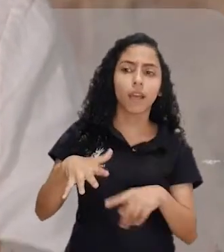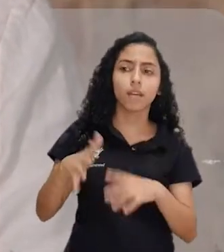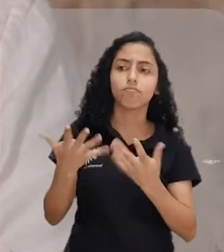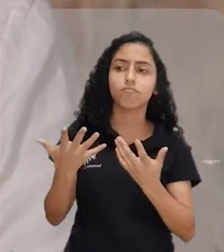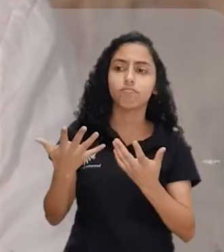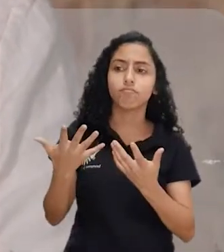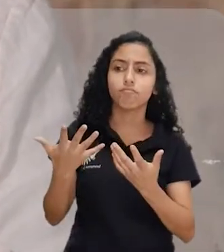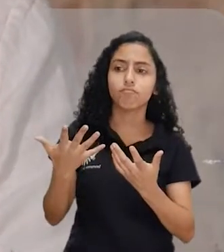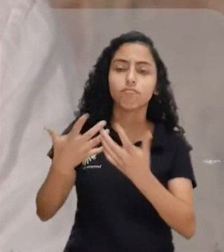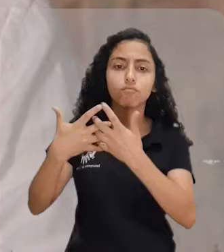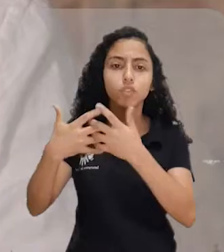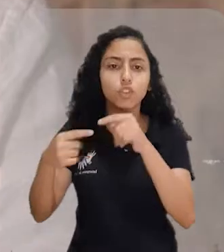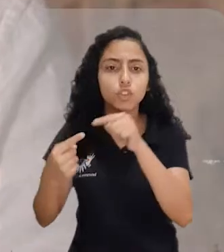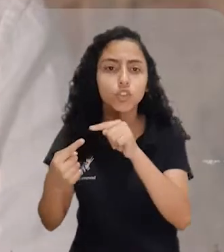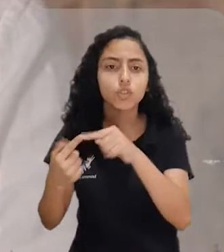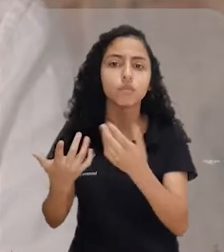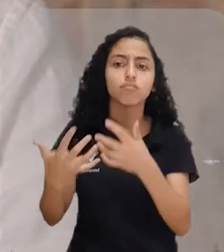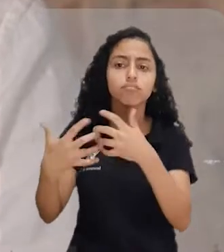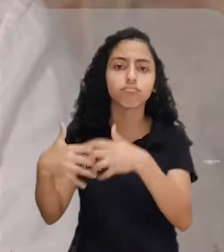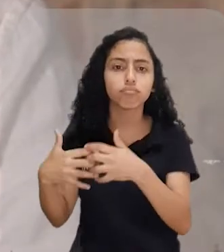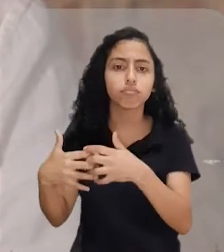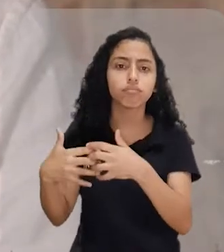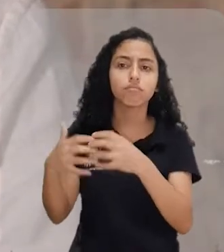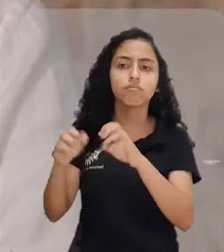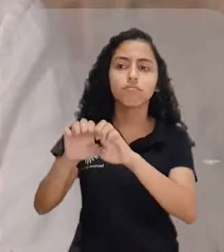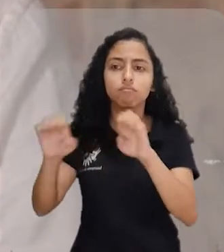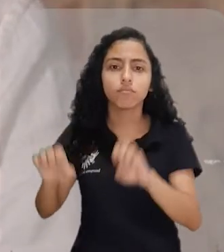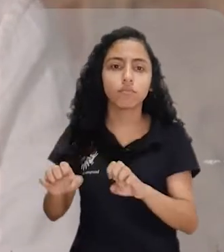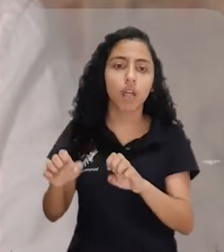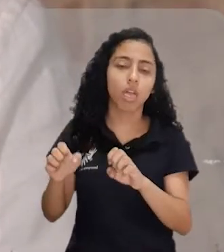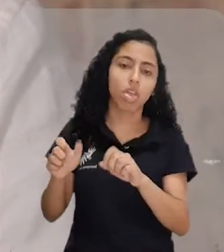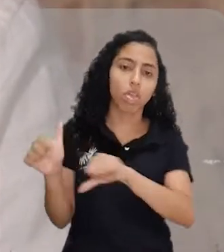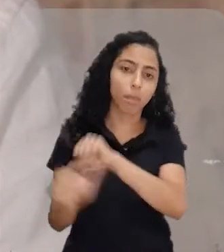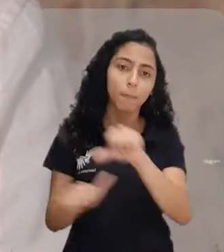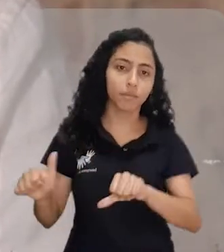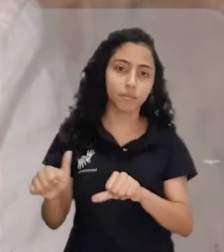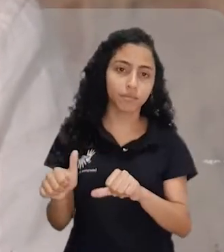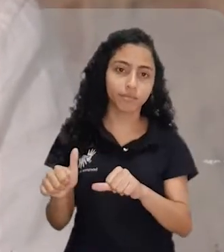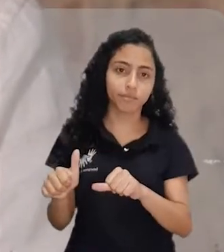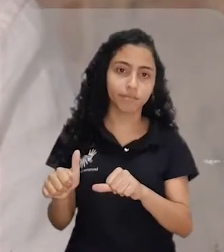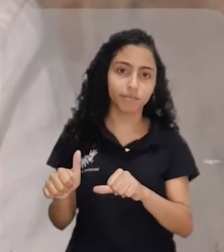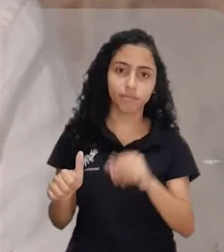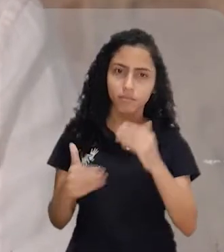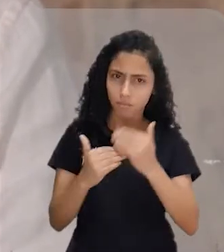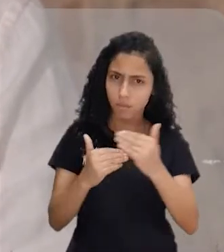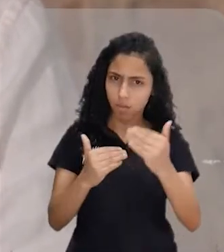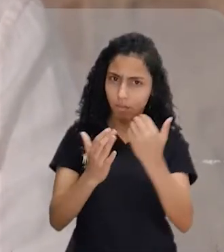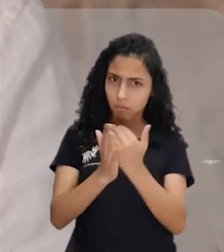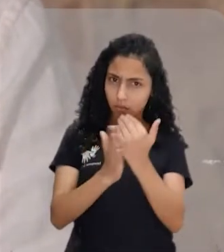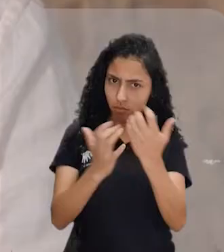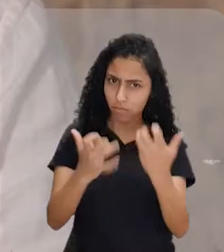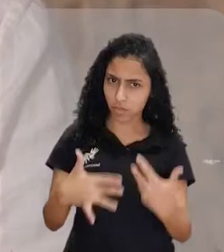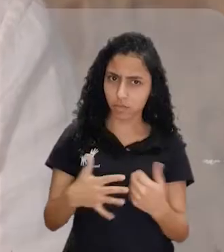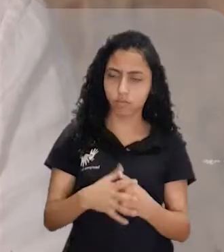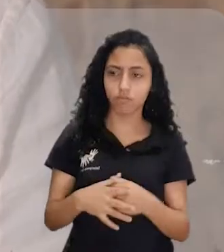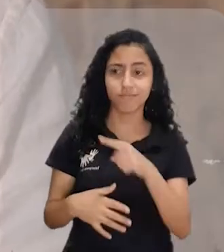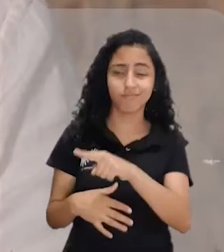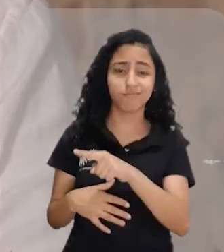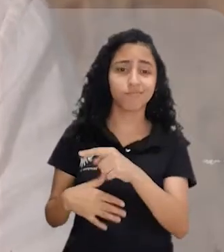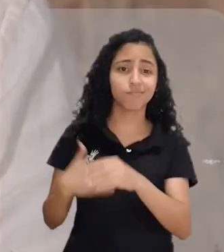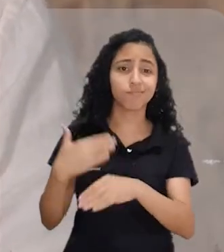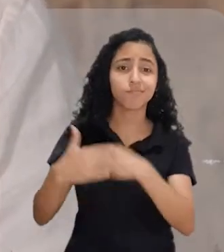são ecossistemas que tiveram a sua função e a sua estrutura alterada. A gente já vai entender o que é